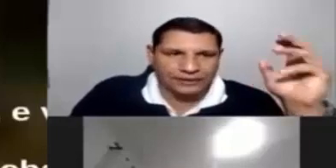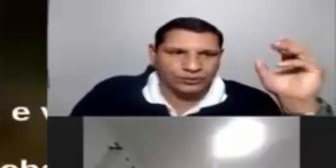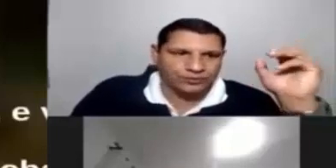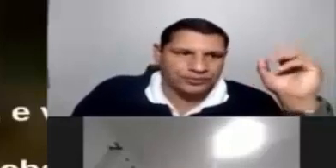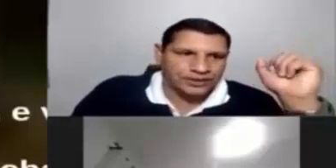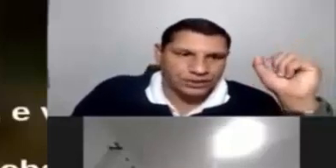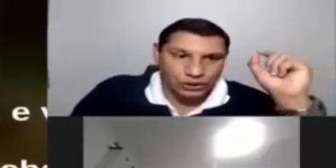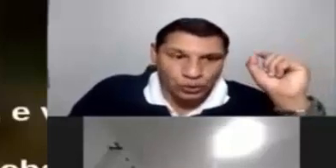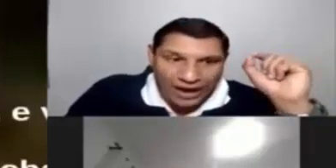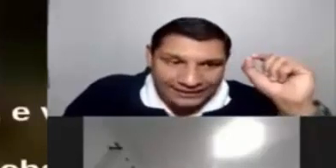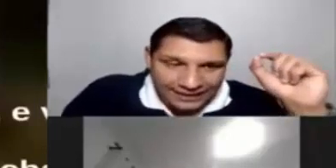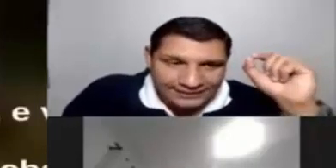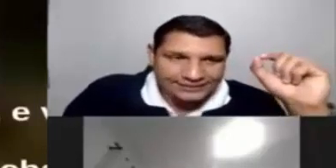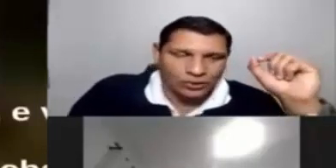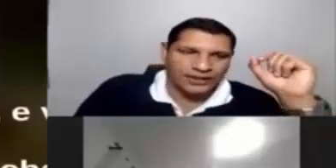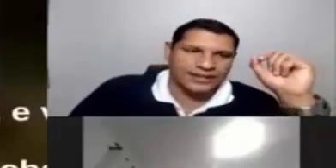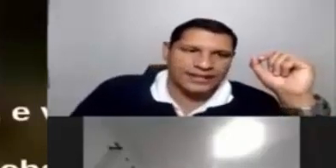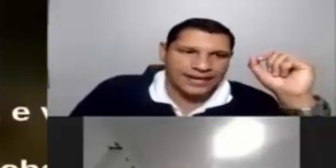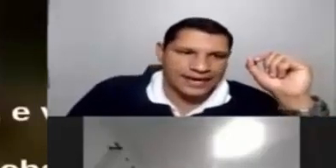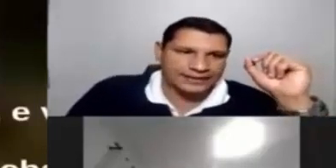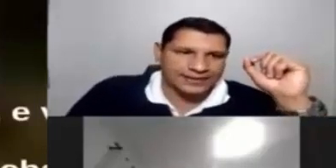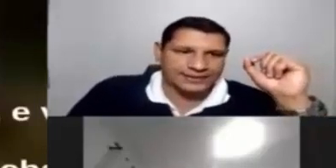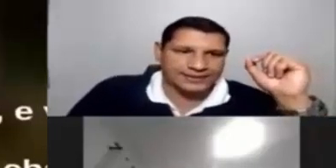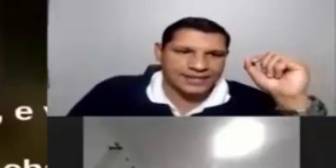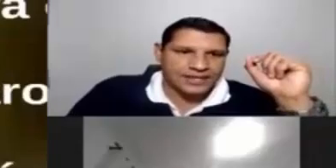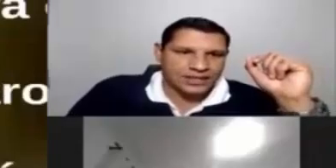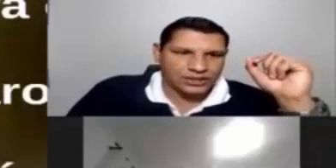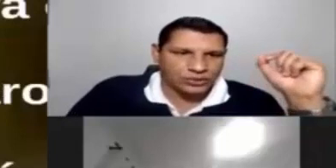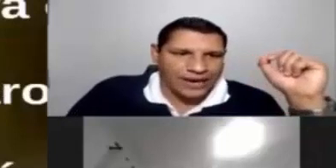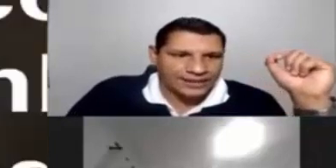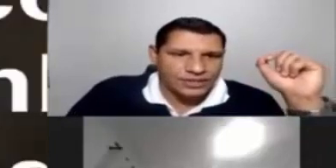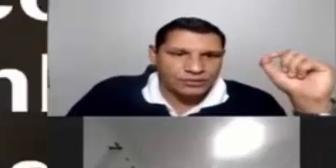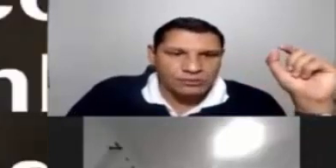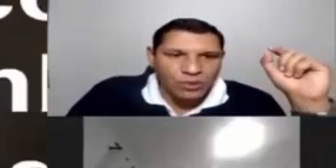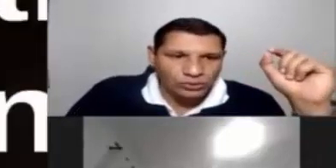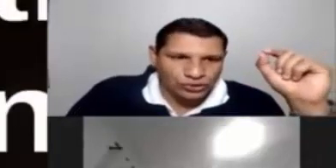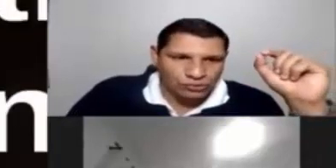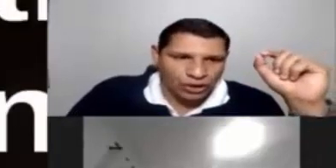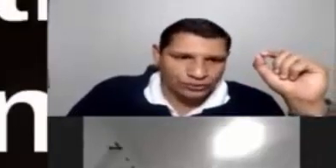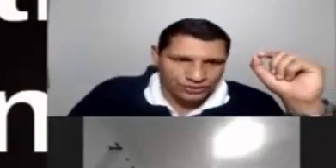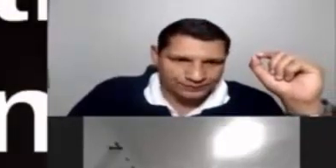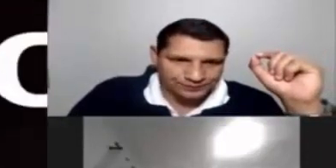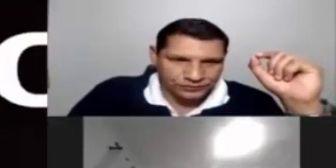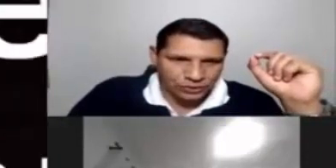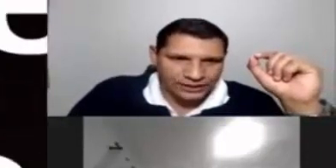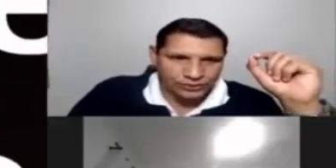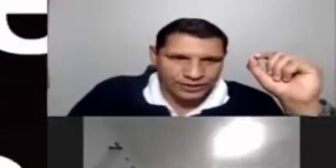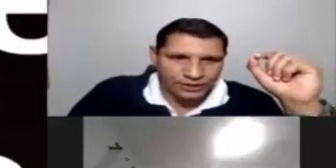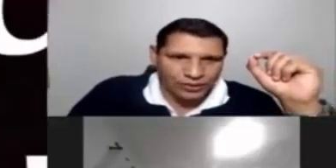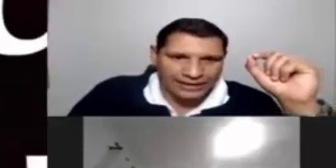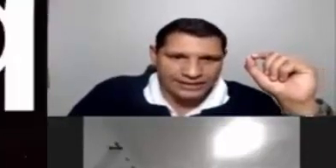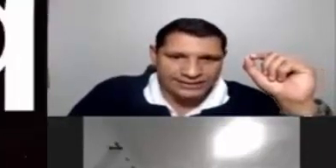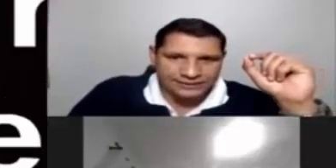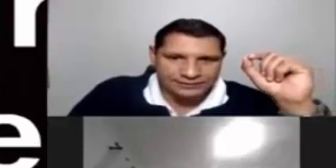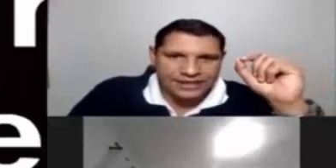sepultado. E no Hades, olha aí, Hades, e no Hades, mundo dos mortos, correto?